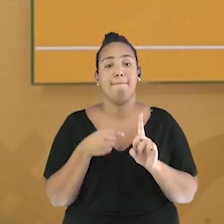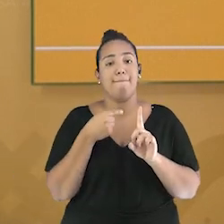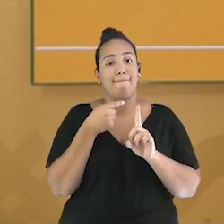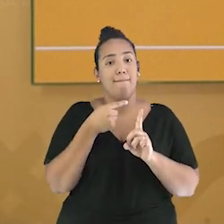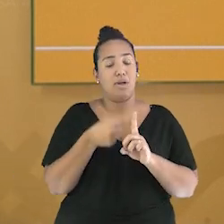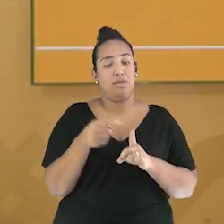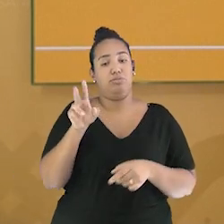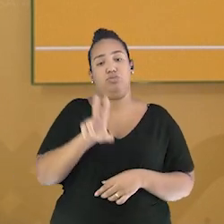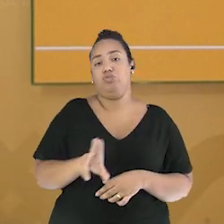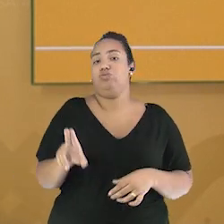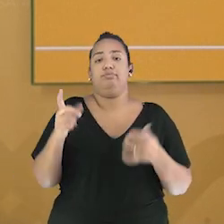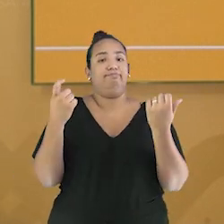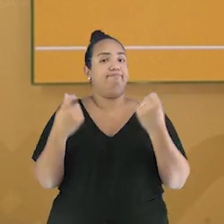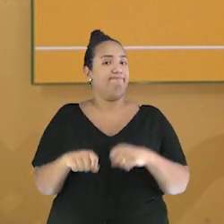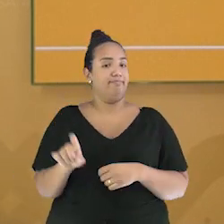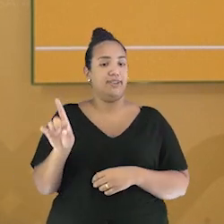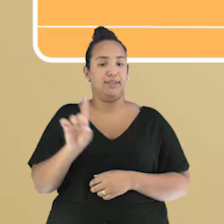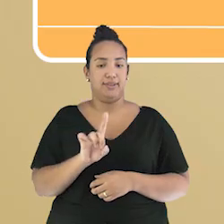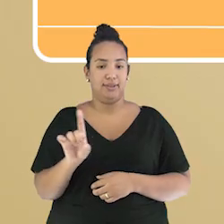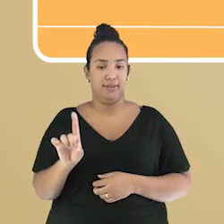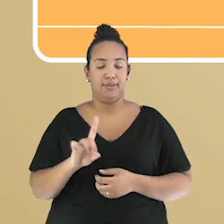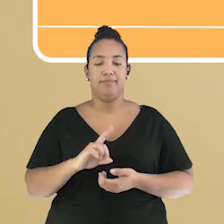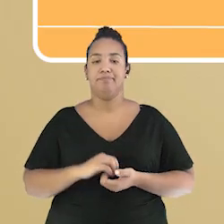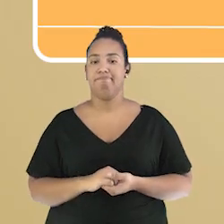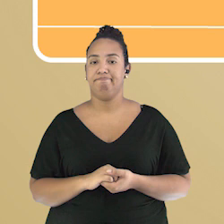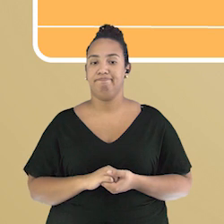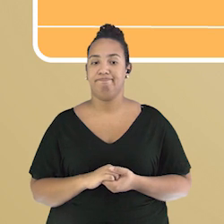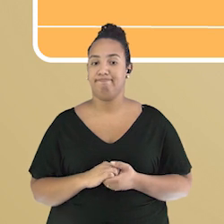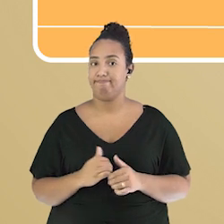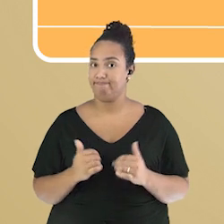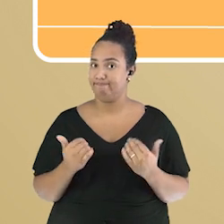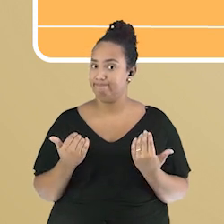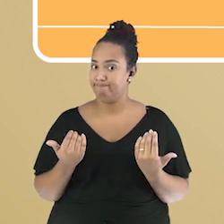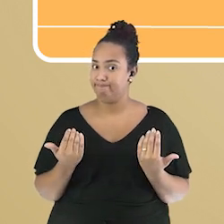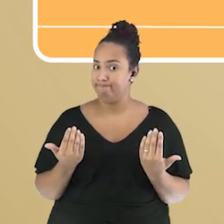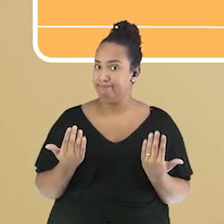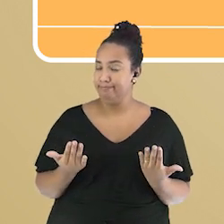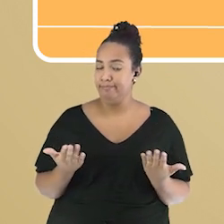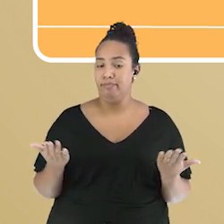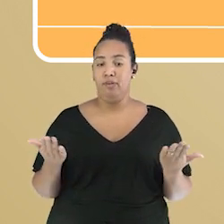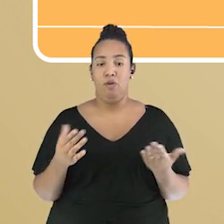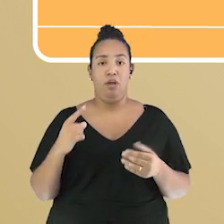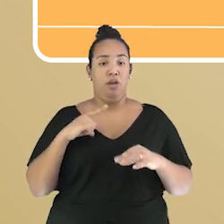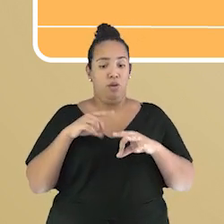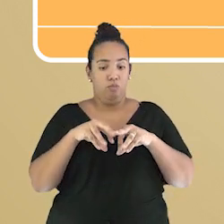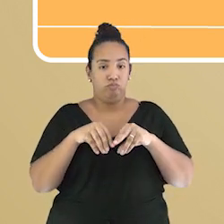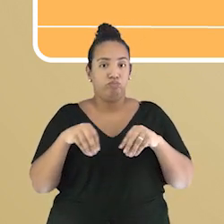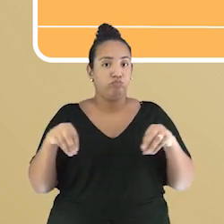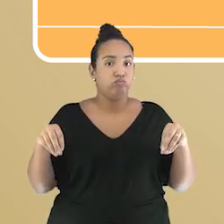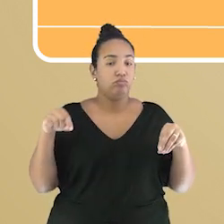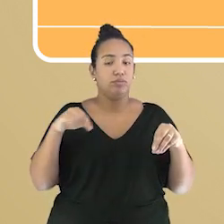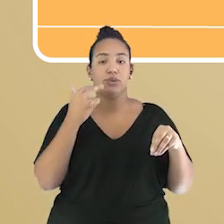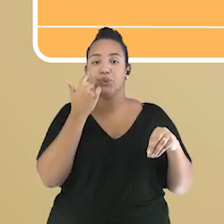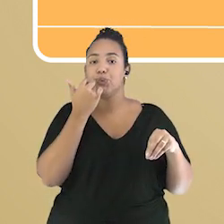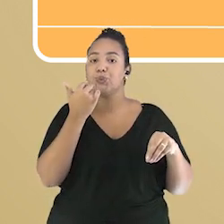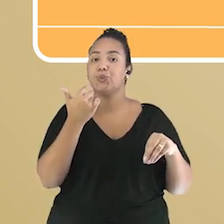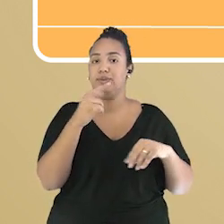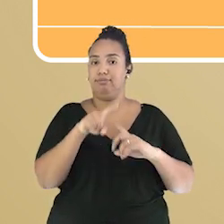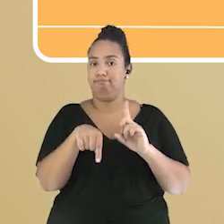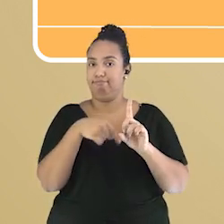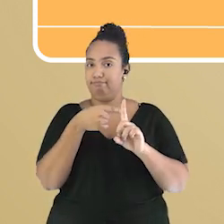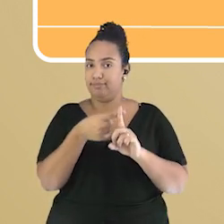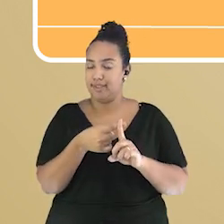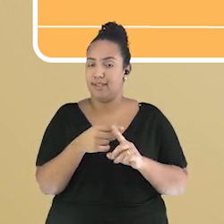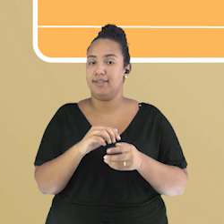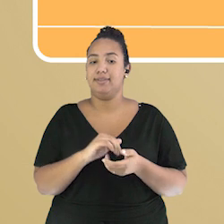que não é utilizado, ok? A partir daí, a gente tem um solo que é mais nutritivo.